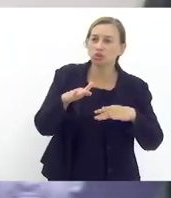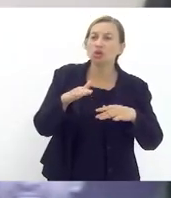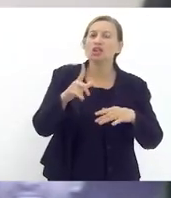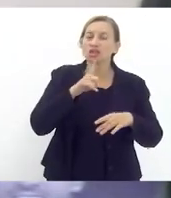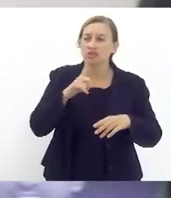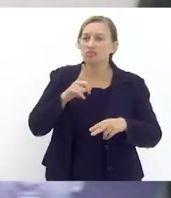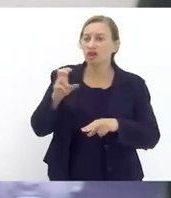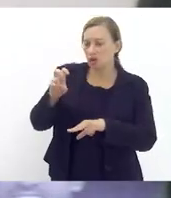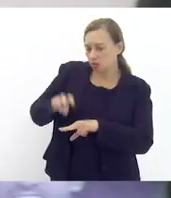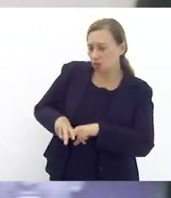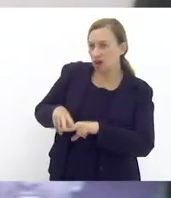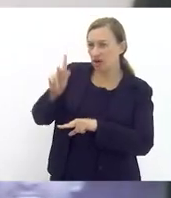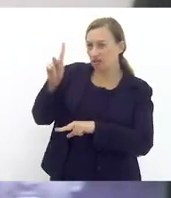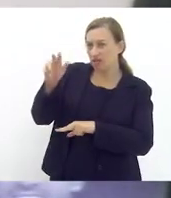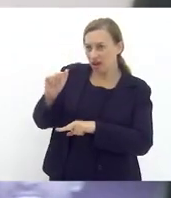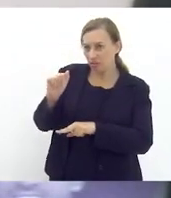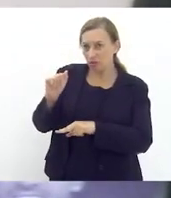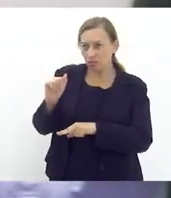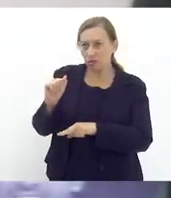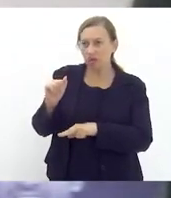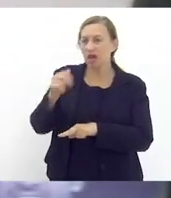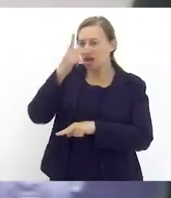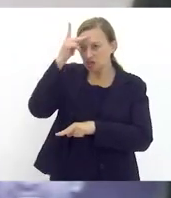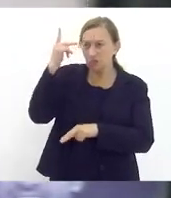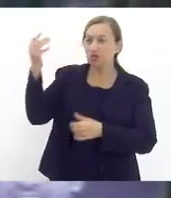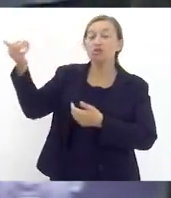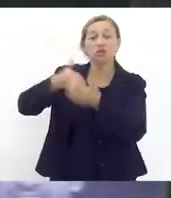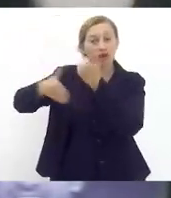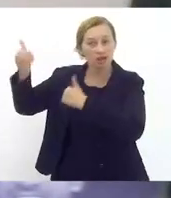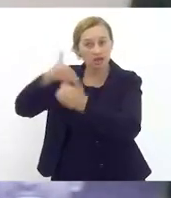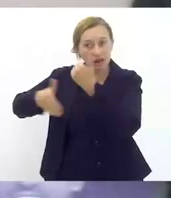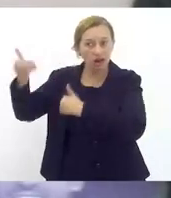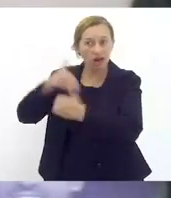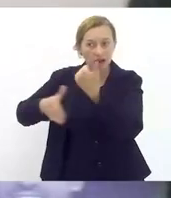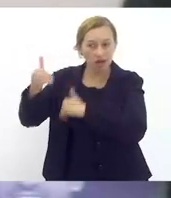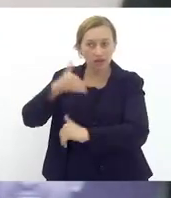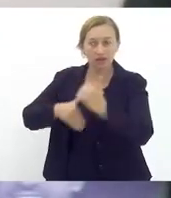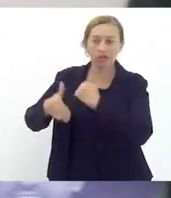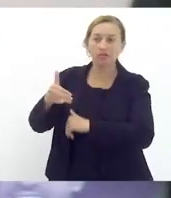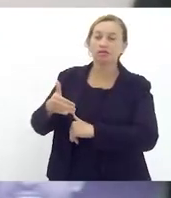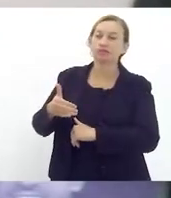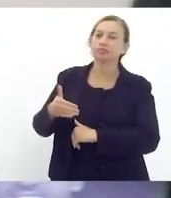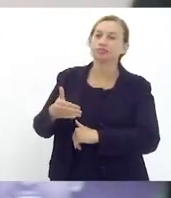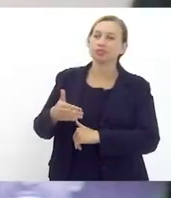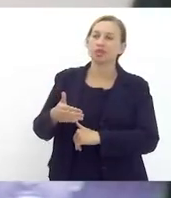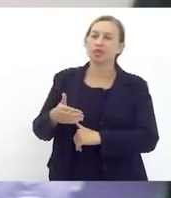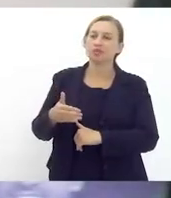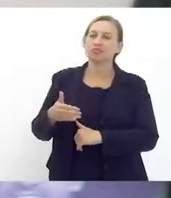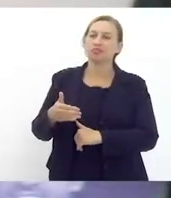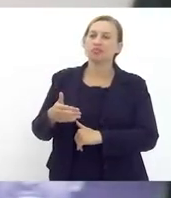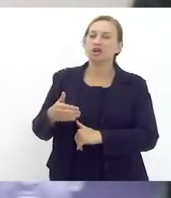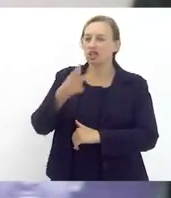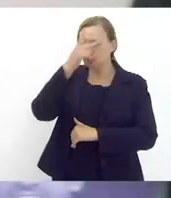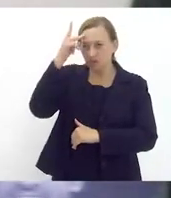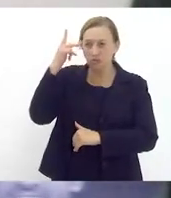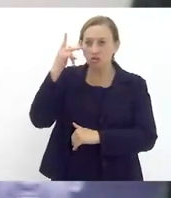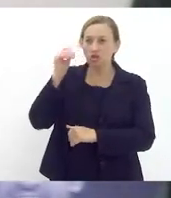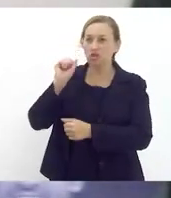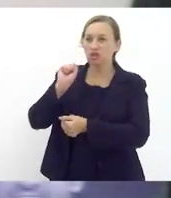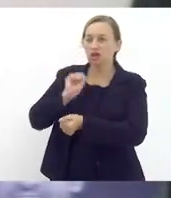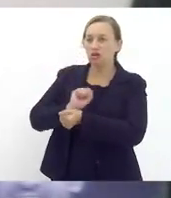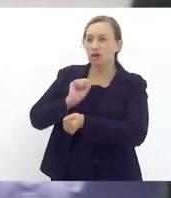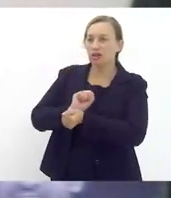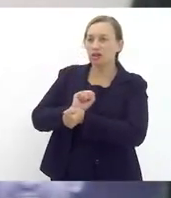vago não ficar nenhum lugar vago as pessoas sentarem para a gente poder garantir a subida de quem tá